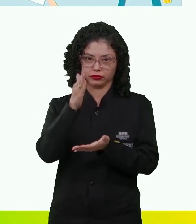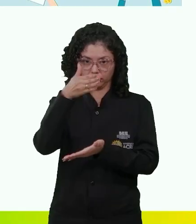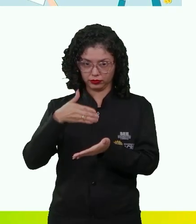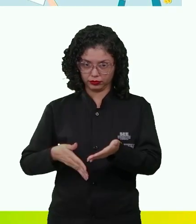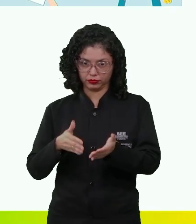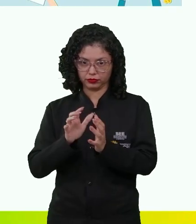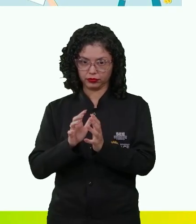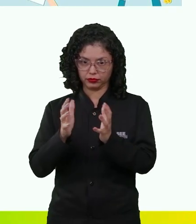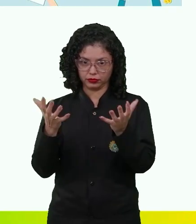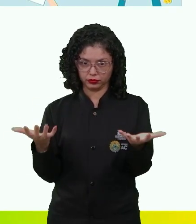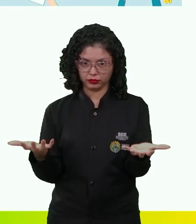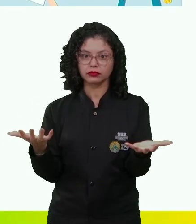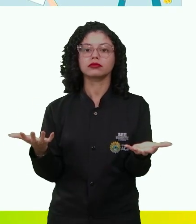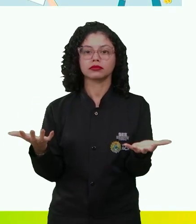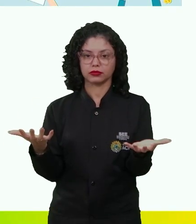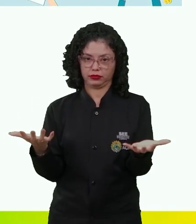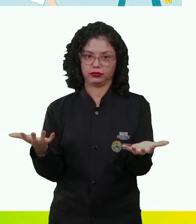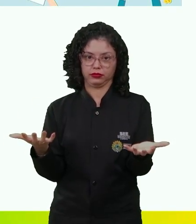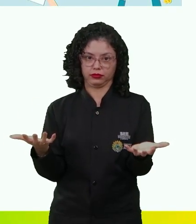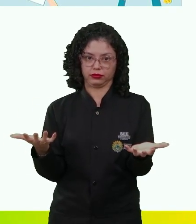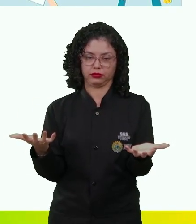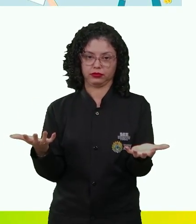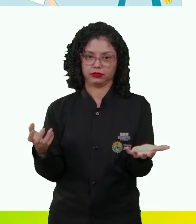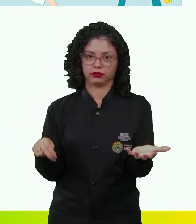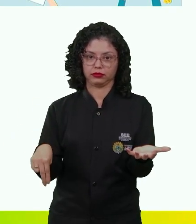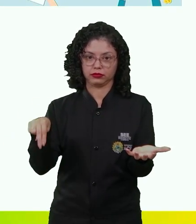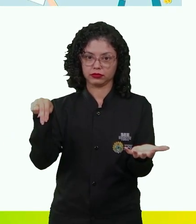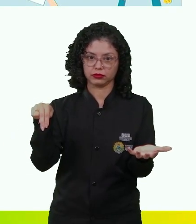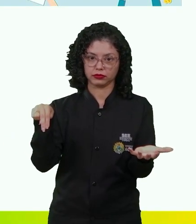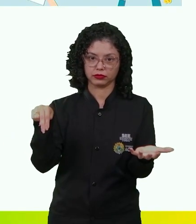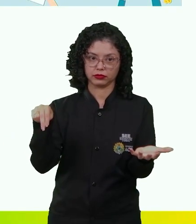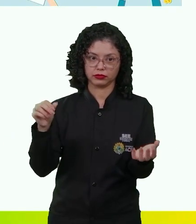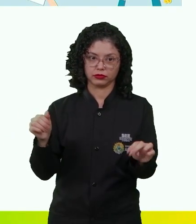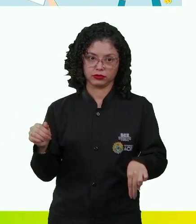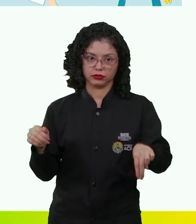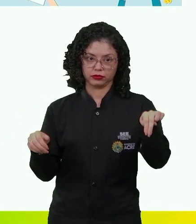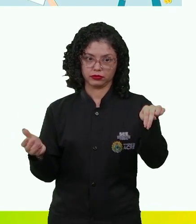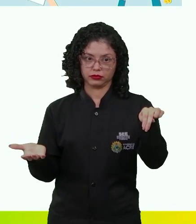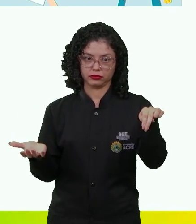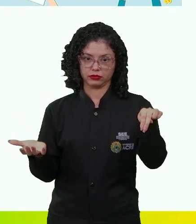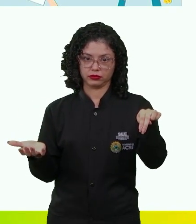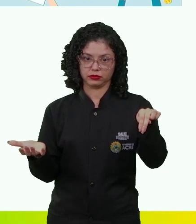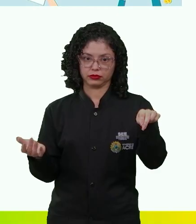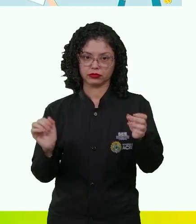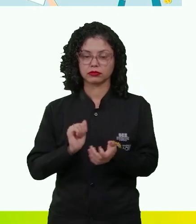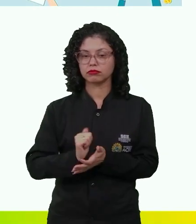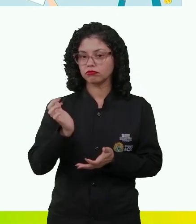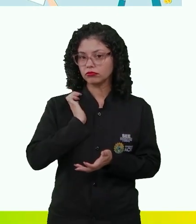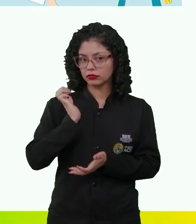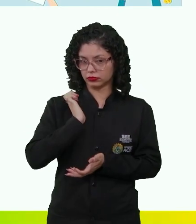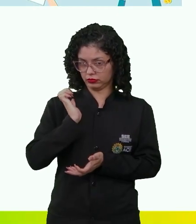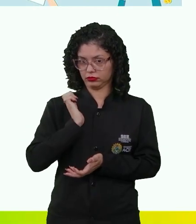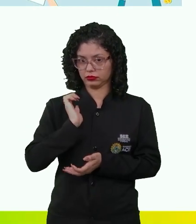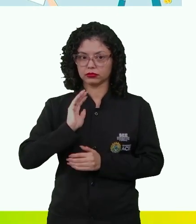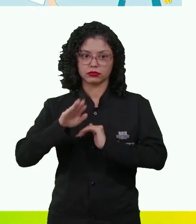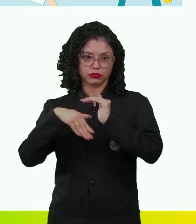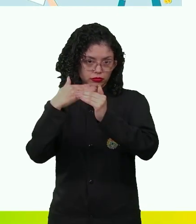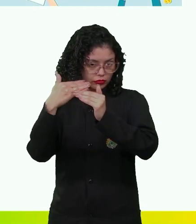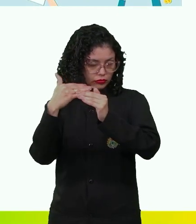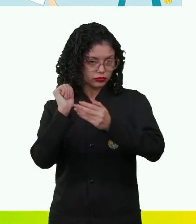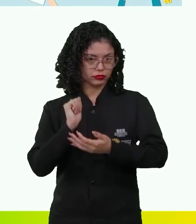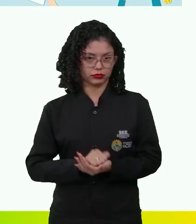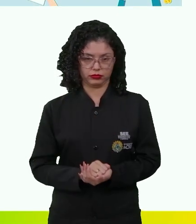meio. E os países do norte são tidos como países ricos e